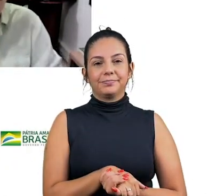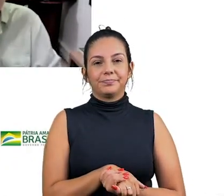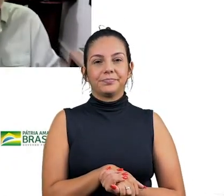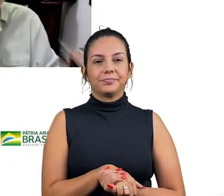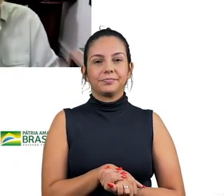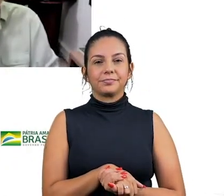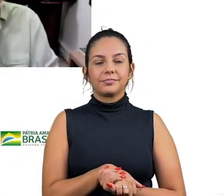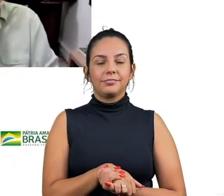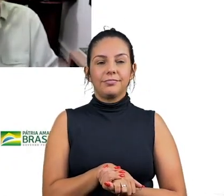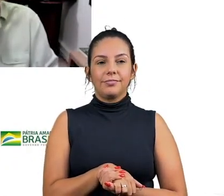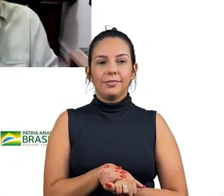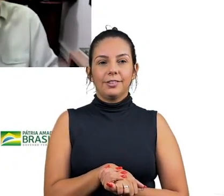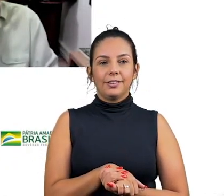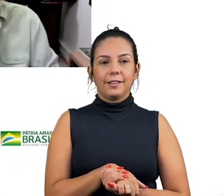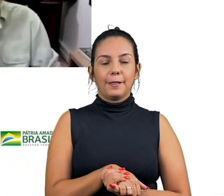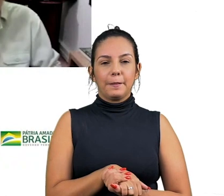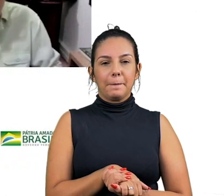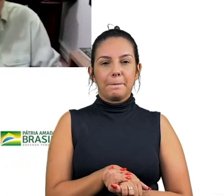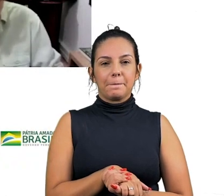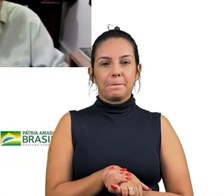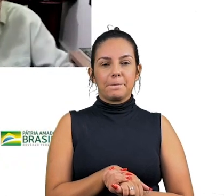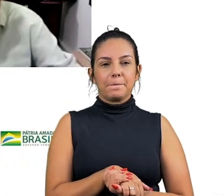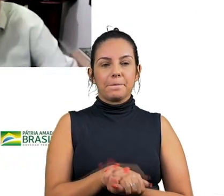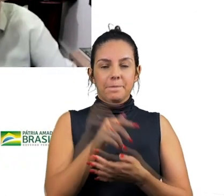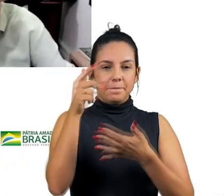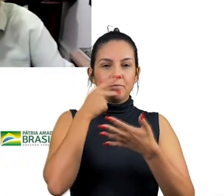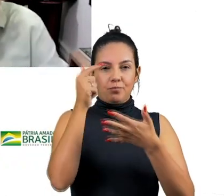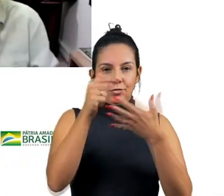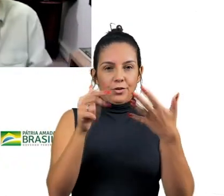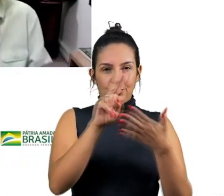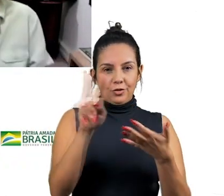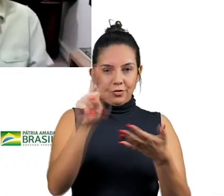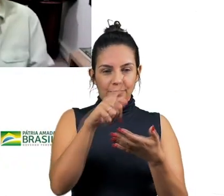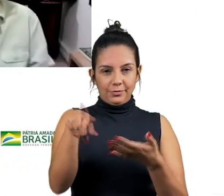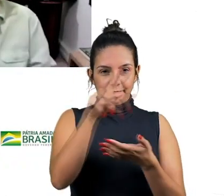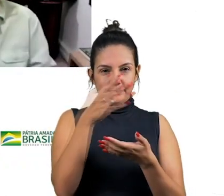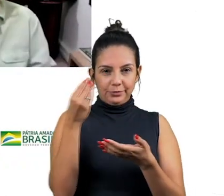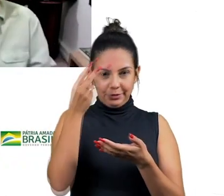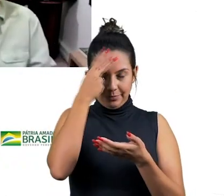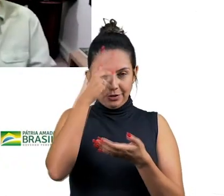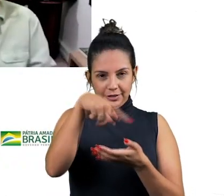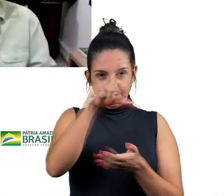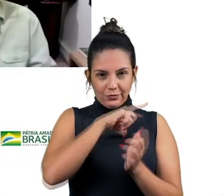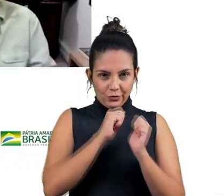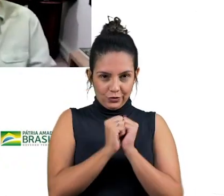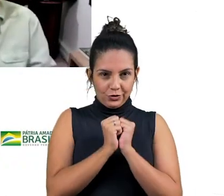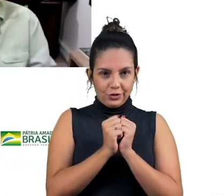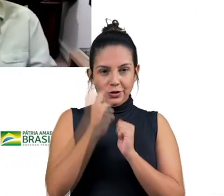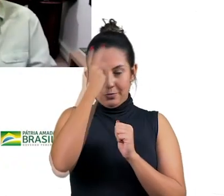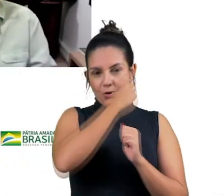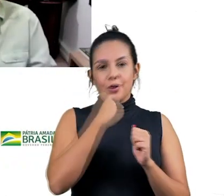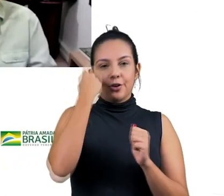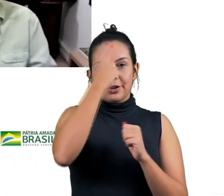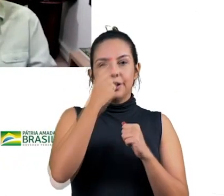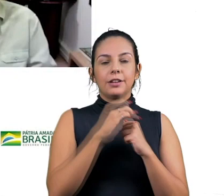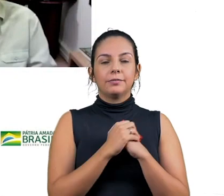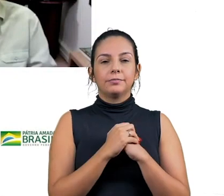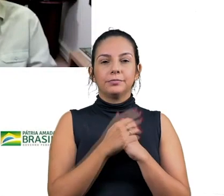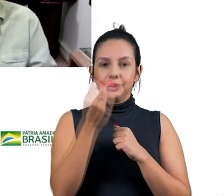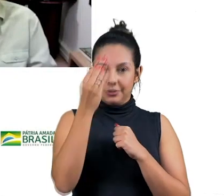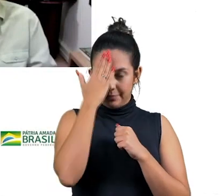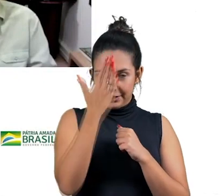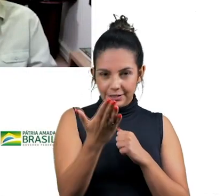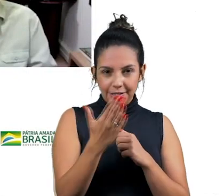nosso 15 minutos de papo, Goulart, Guzmão, Otávio Dantas, muita gente aí que esteve com a gente nessa 1 hora.